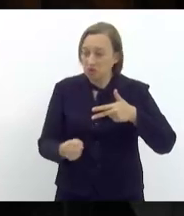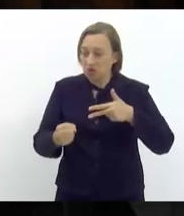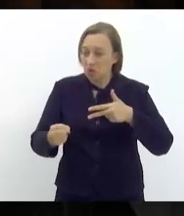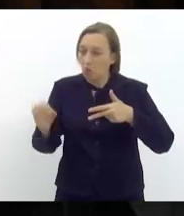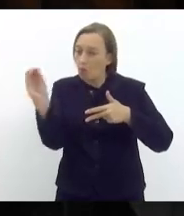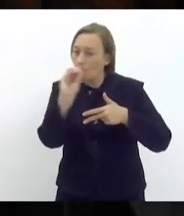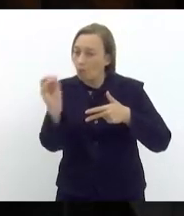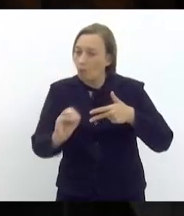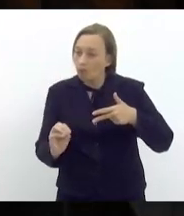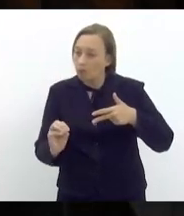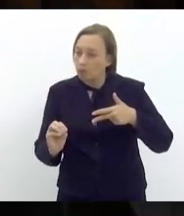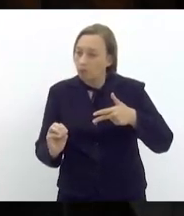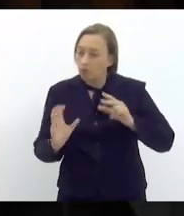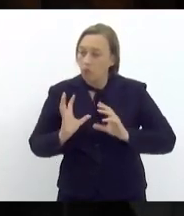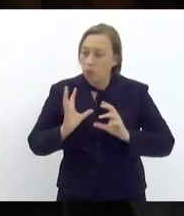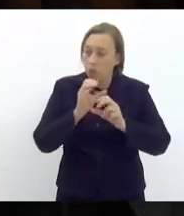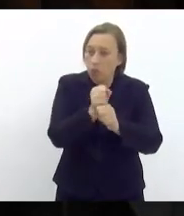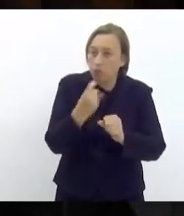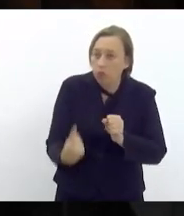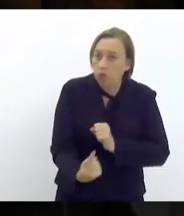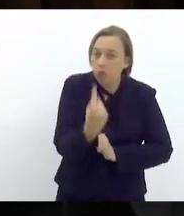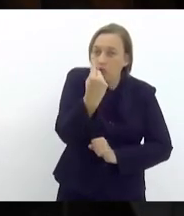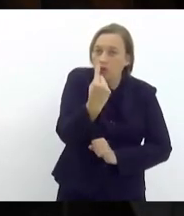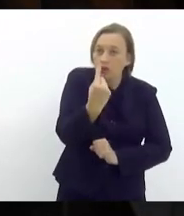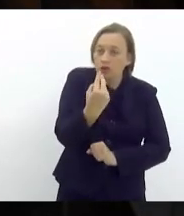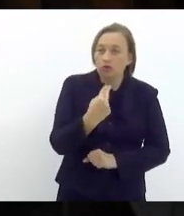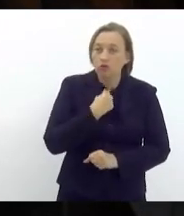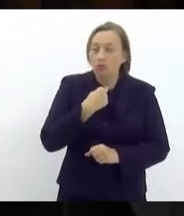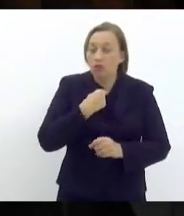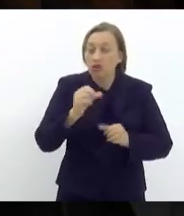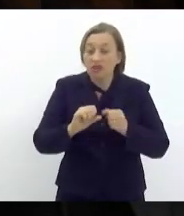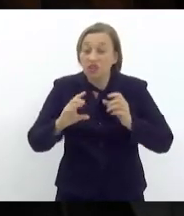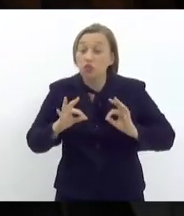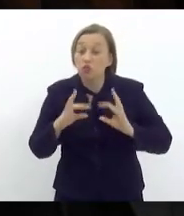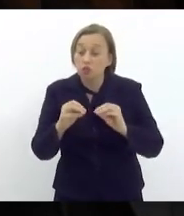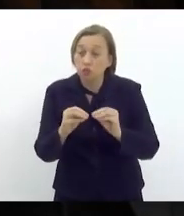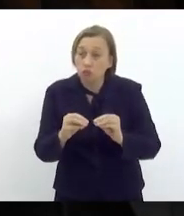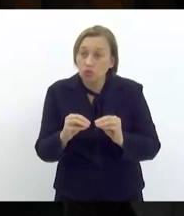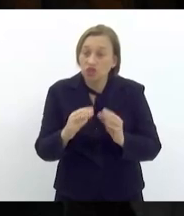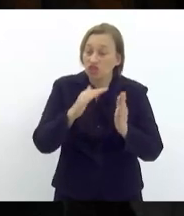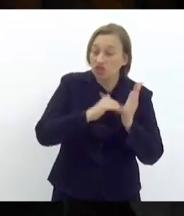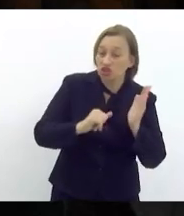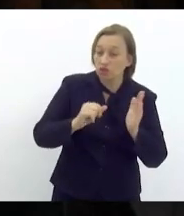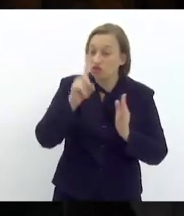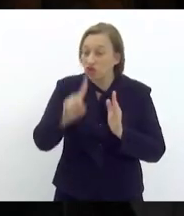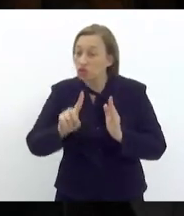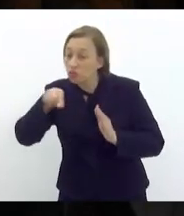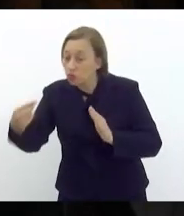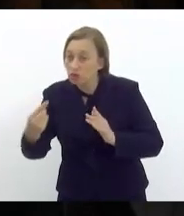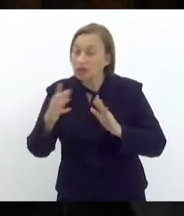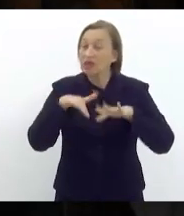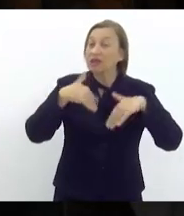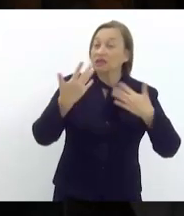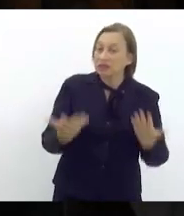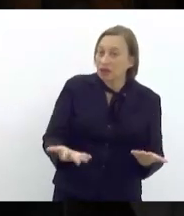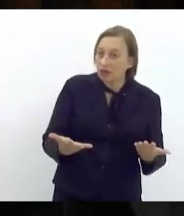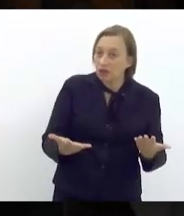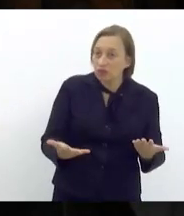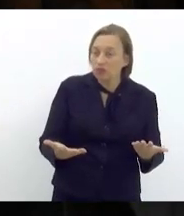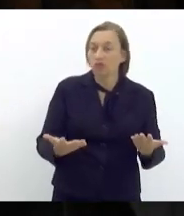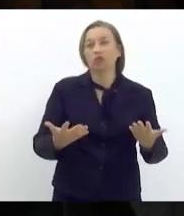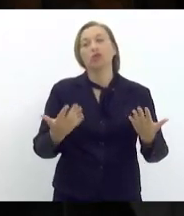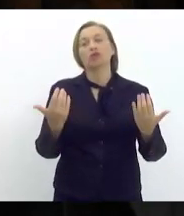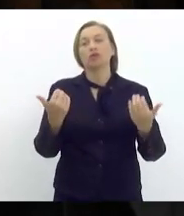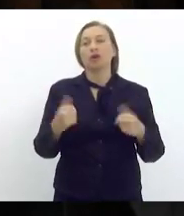porque o orçamento é único você faz projeções indevidas de um poder você está tirando do outro então que metodologia por isso que eu botei a